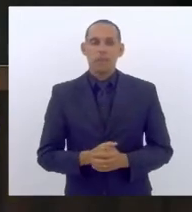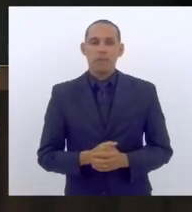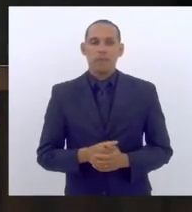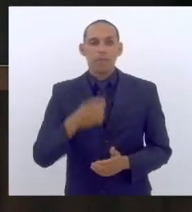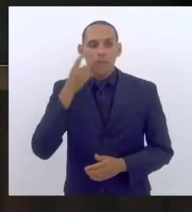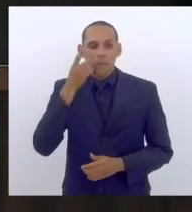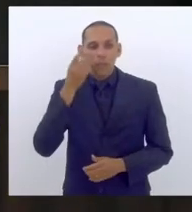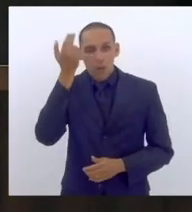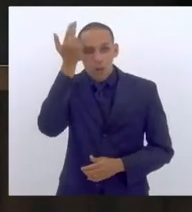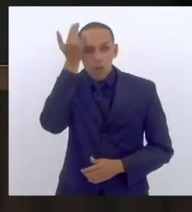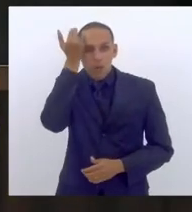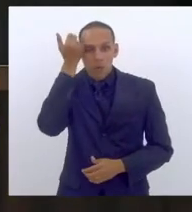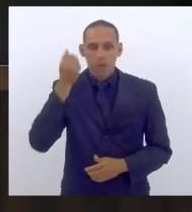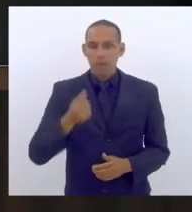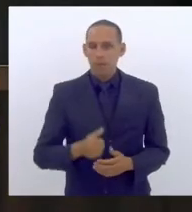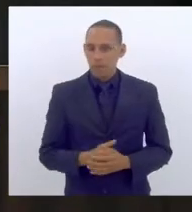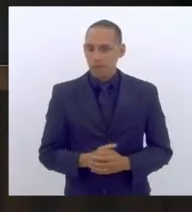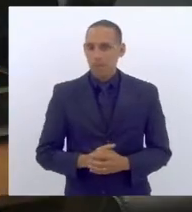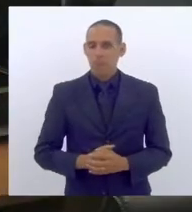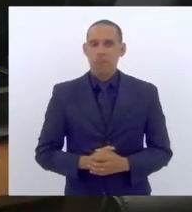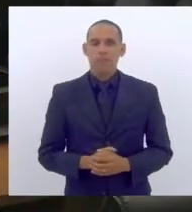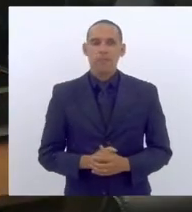Deputado Eliomar Coelho